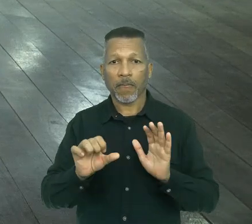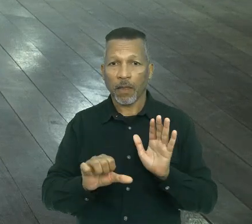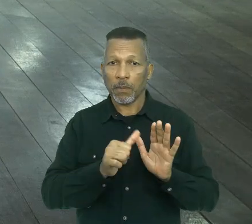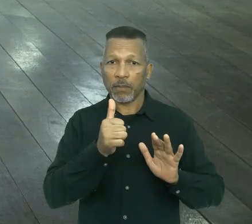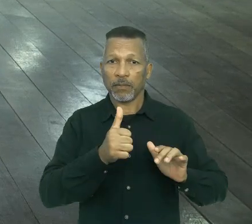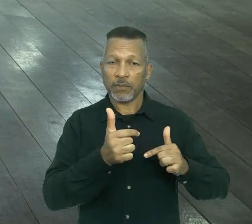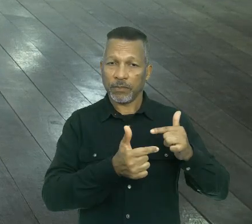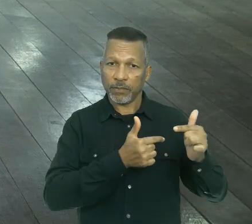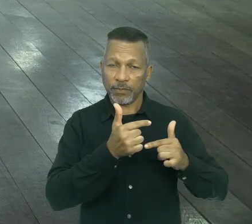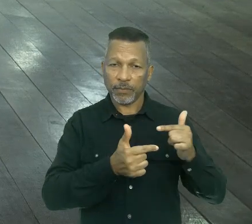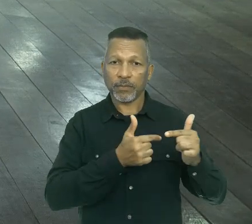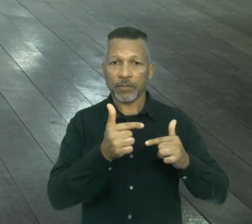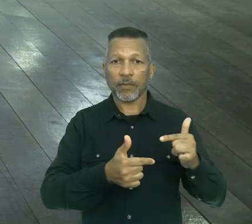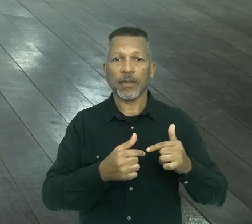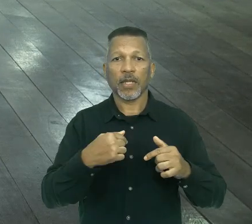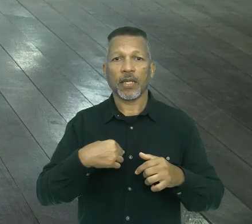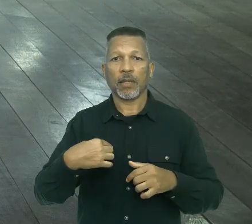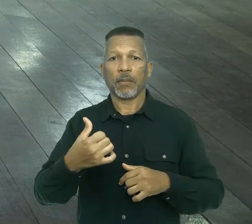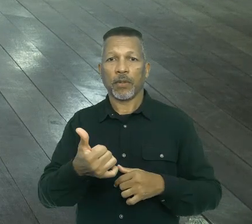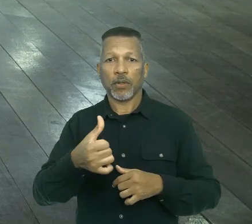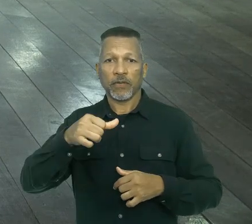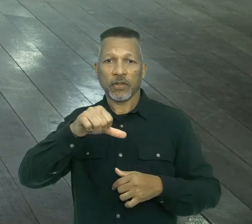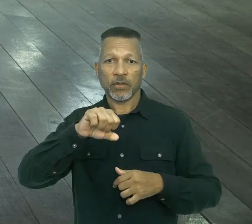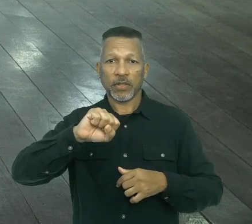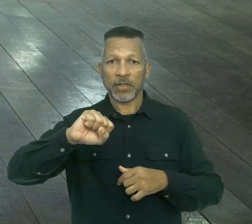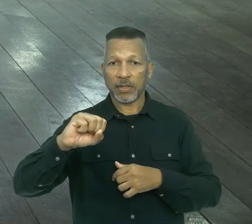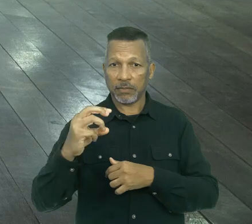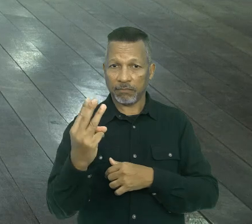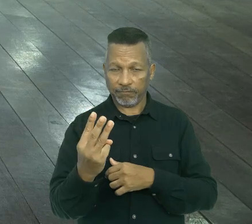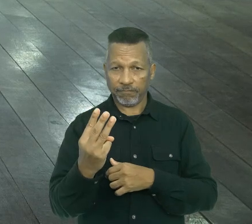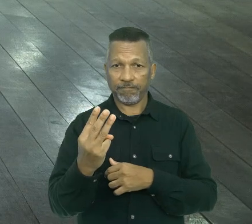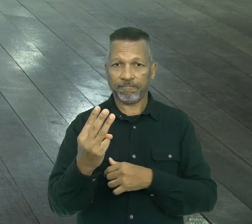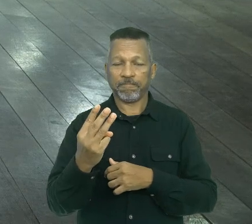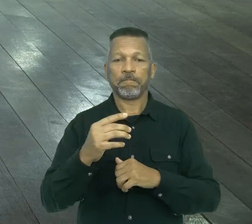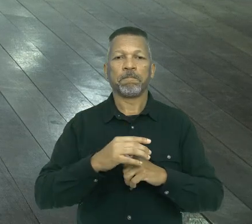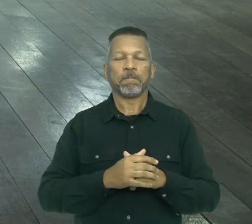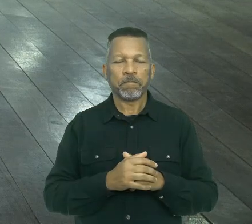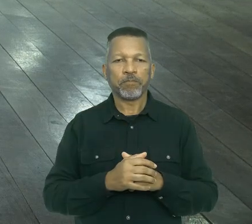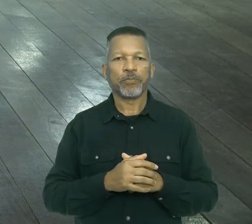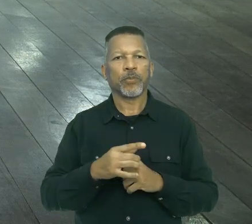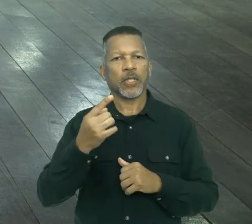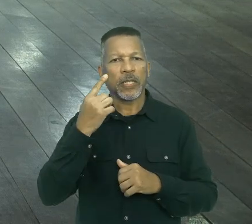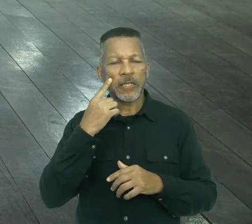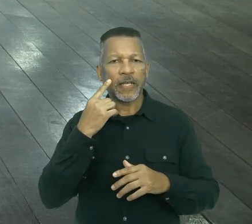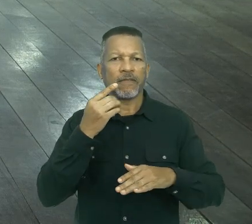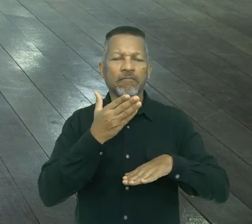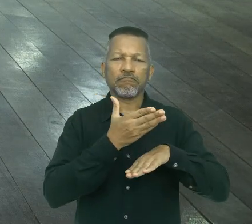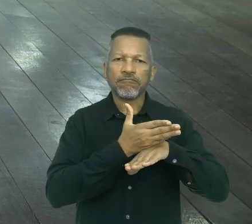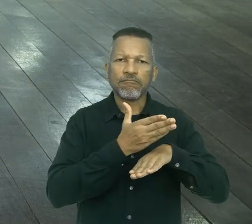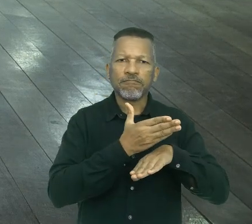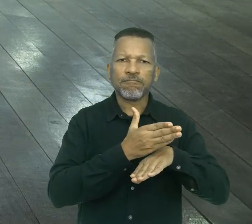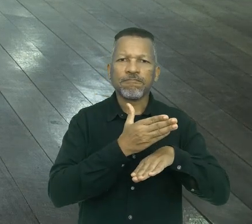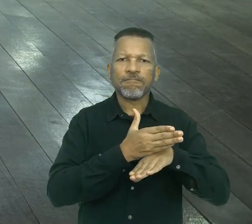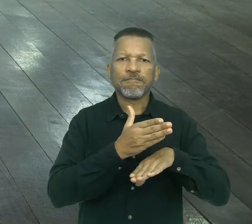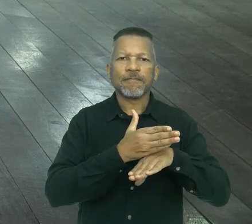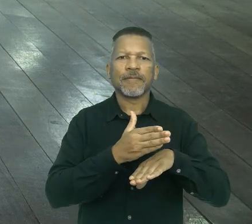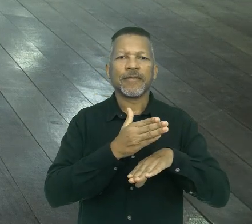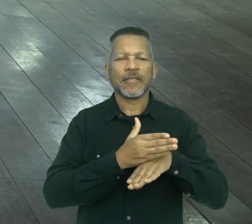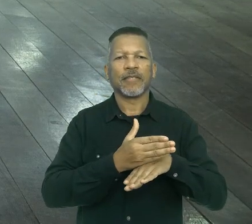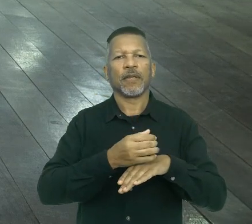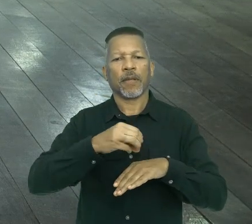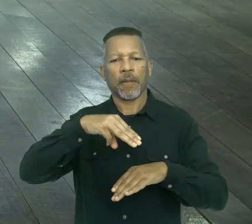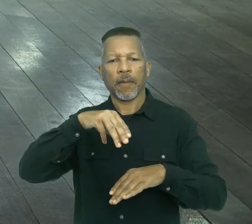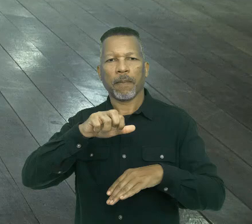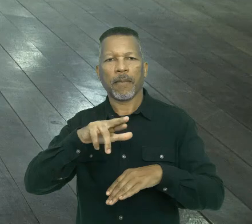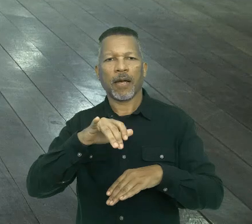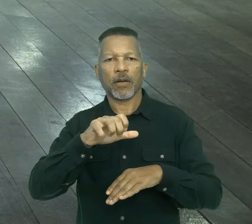do grupo Boca de Fena em 1983. E eles estavam ensaiando, e Francis Vasconcelos, que